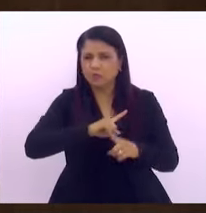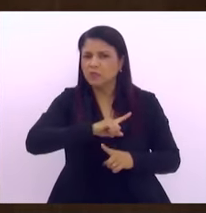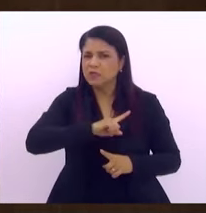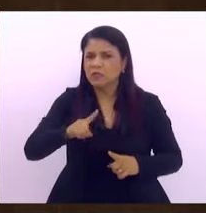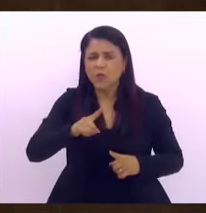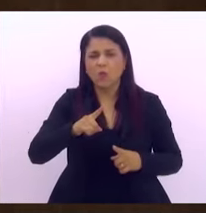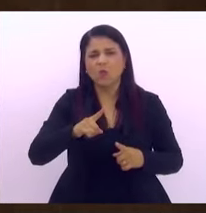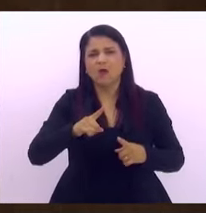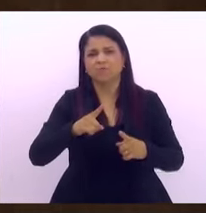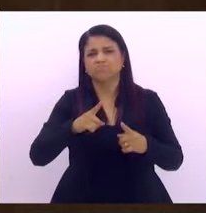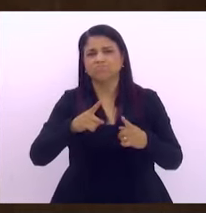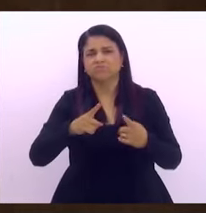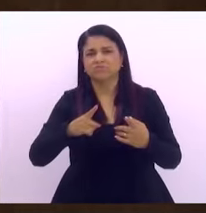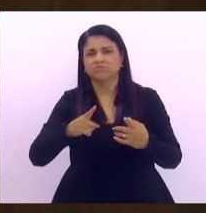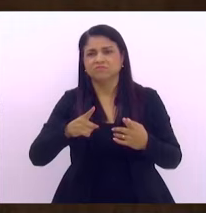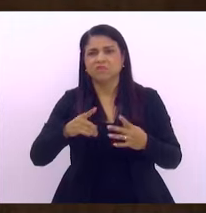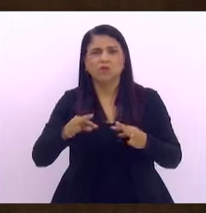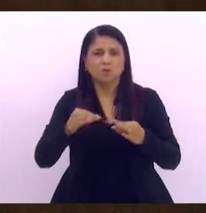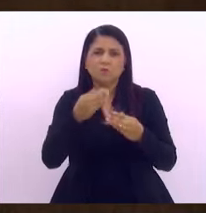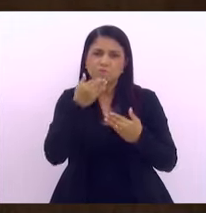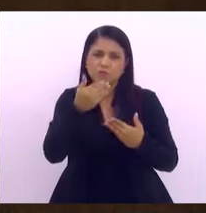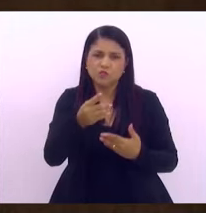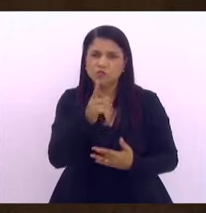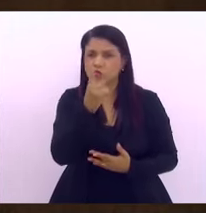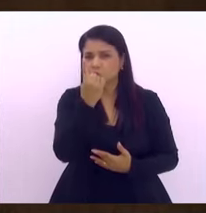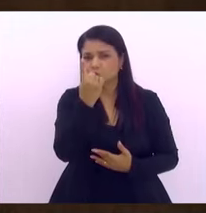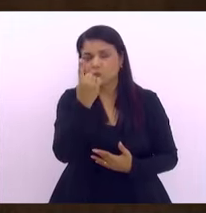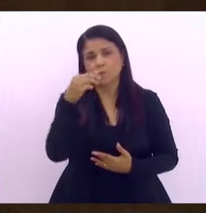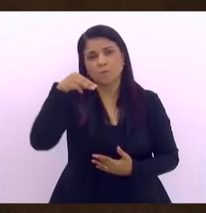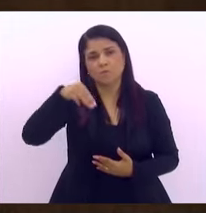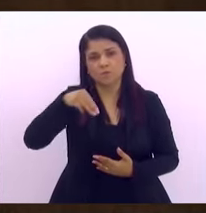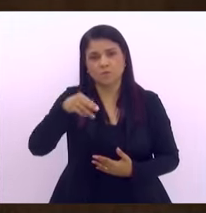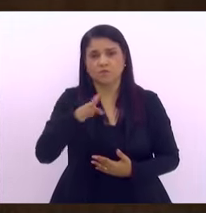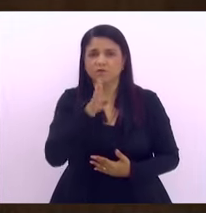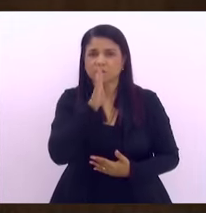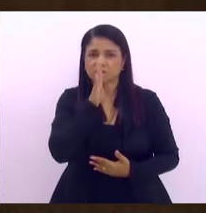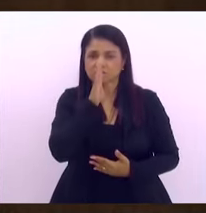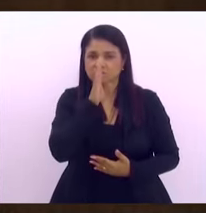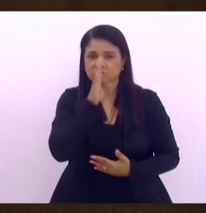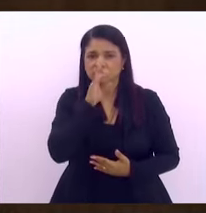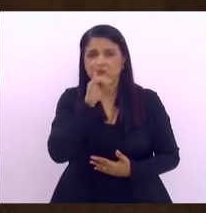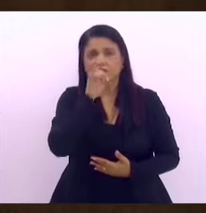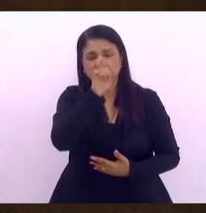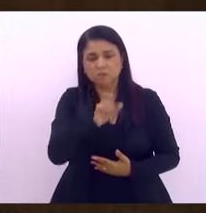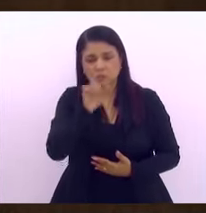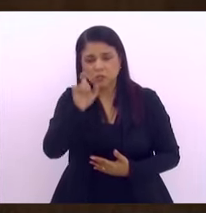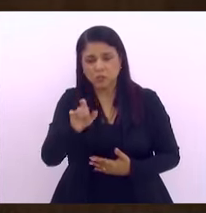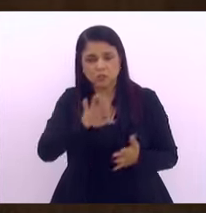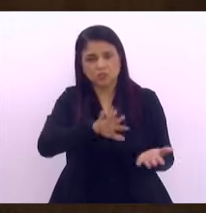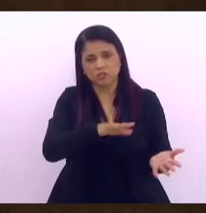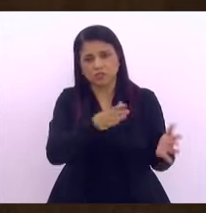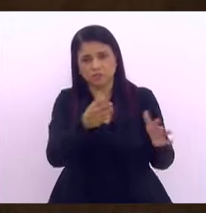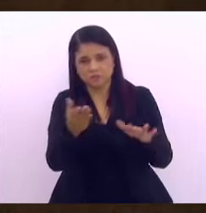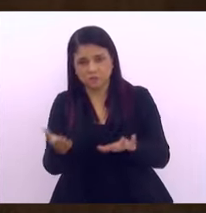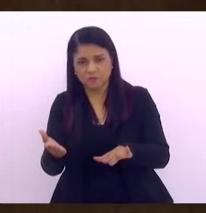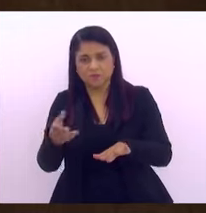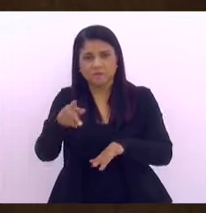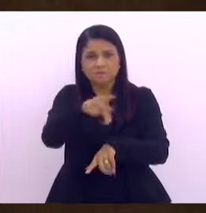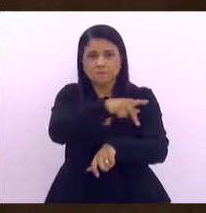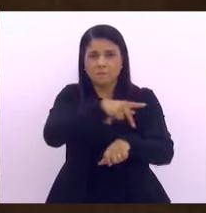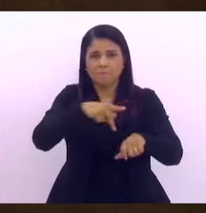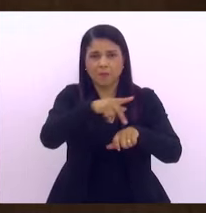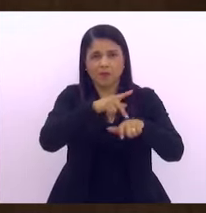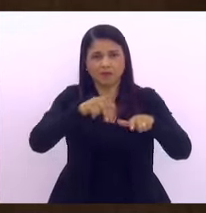se pudéssemos fazer um minuto de silêncio pelos mortos, já tombaram nesse